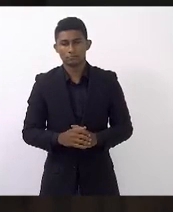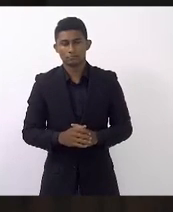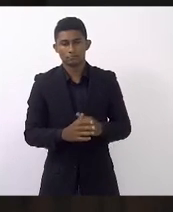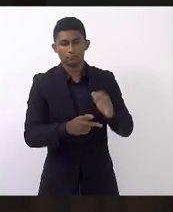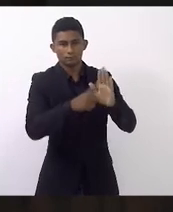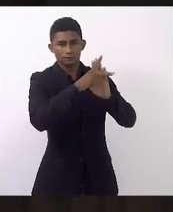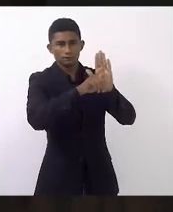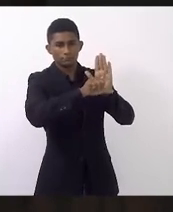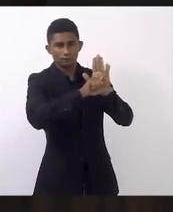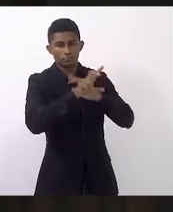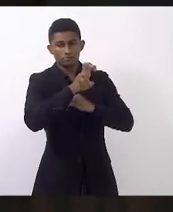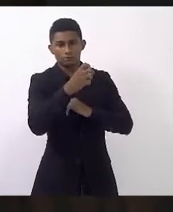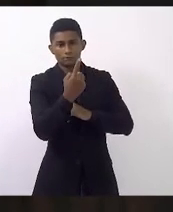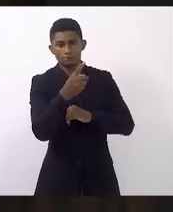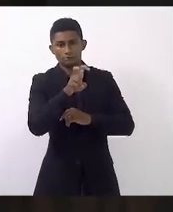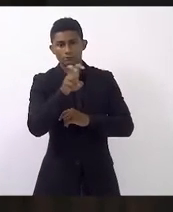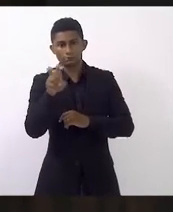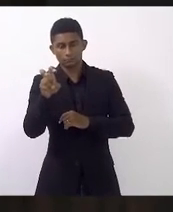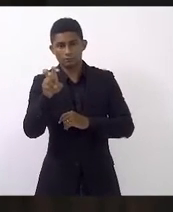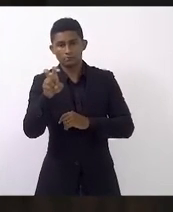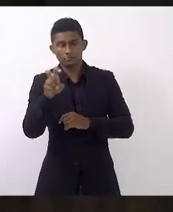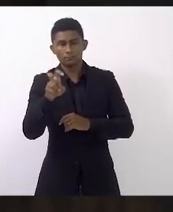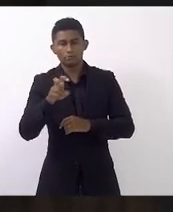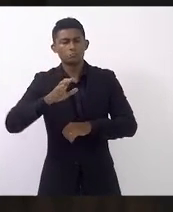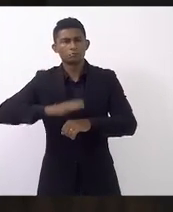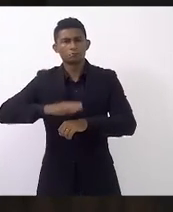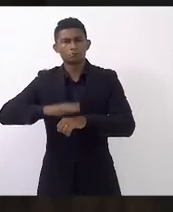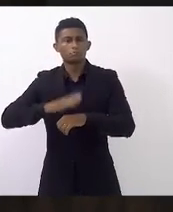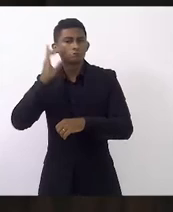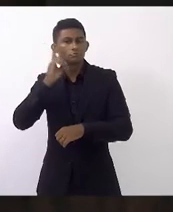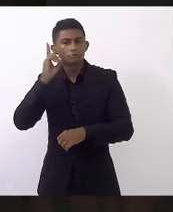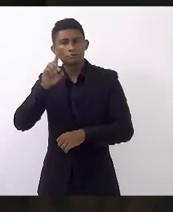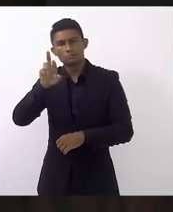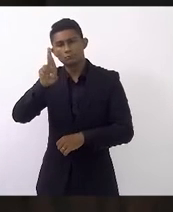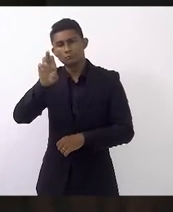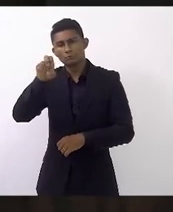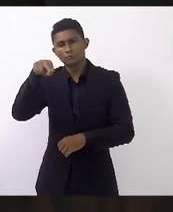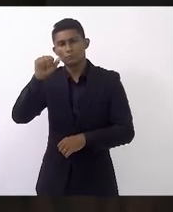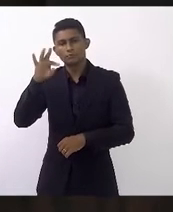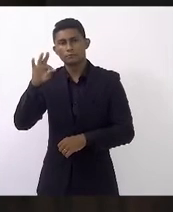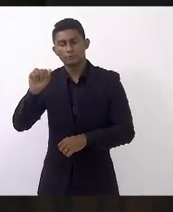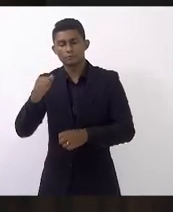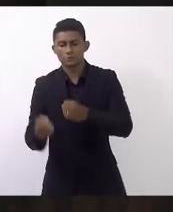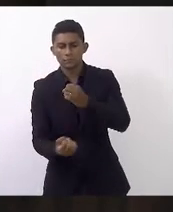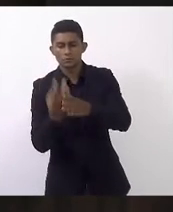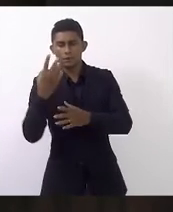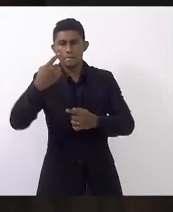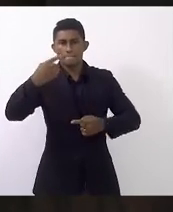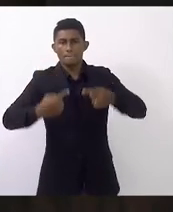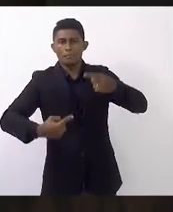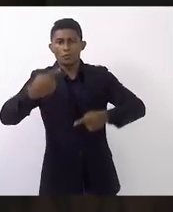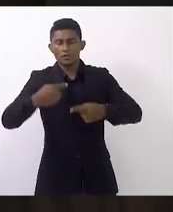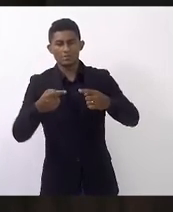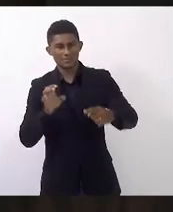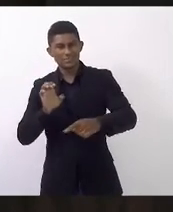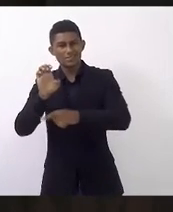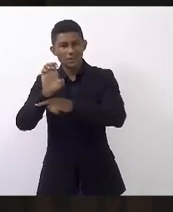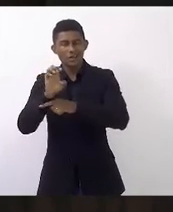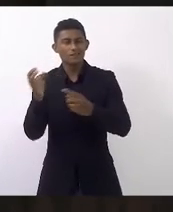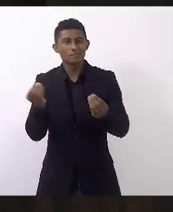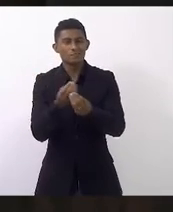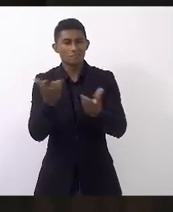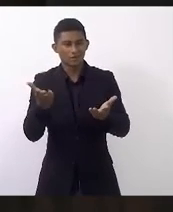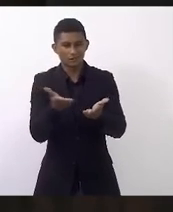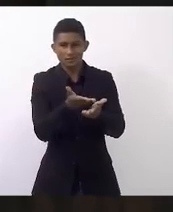Projeto de lei 5155, de autoria da deputada Renata Souza, que institui a política estadual para o desenvolvimento sustentável dos povos e